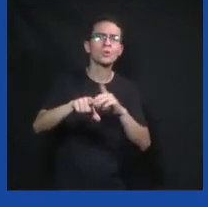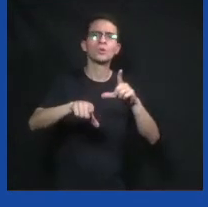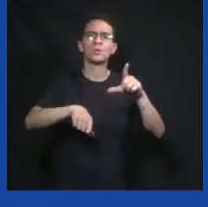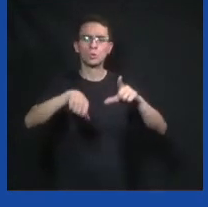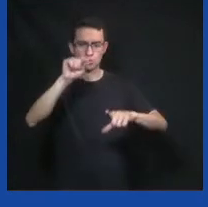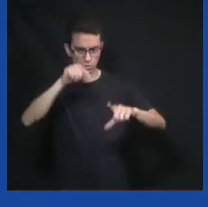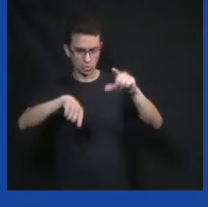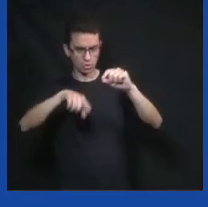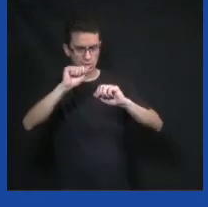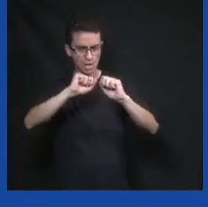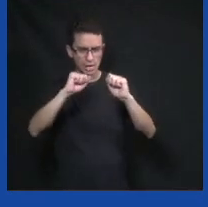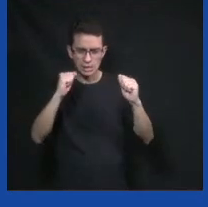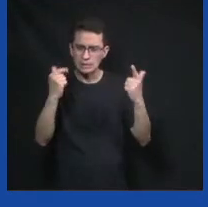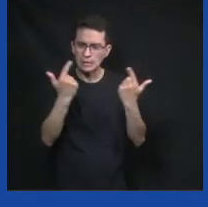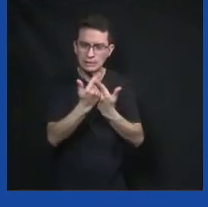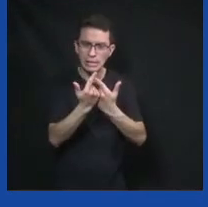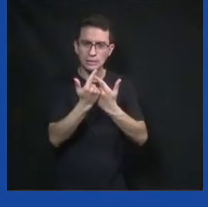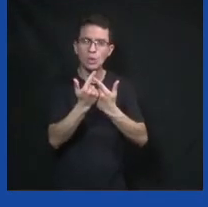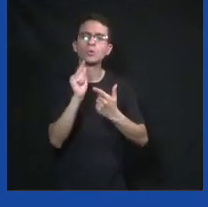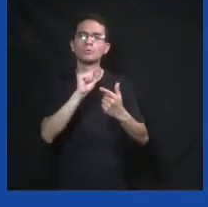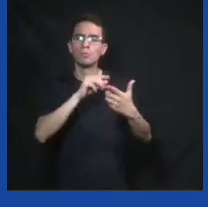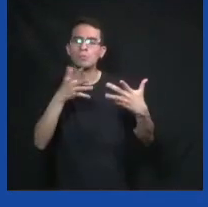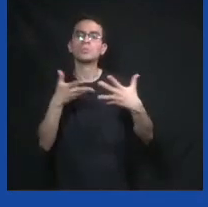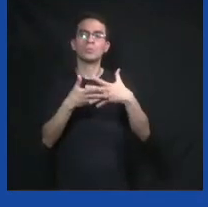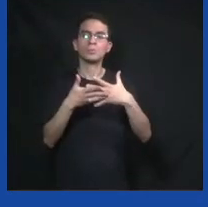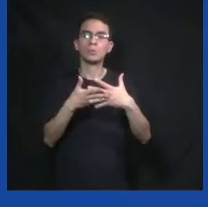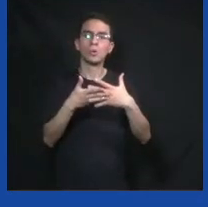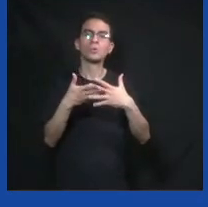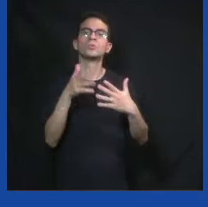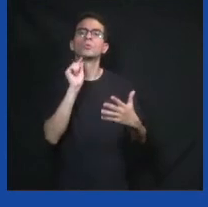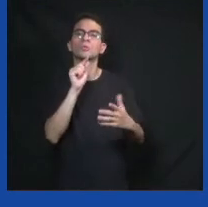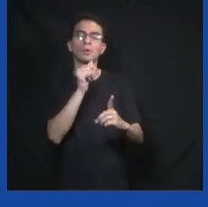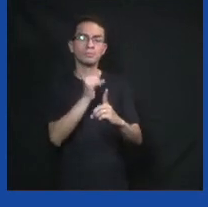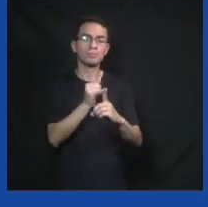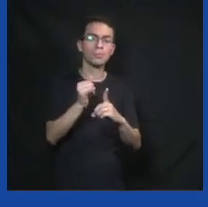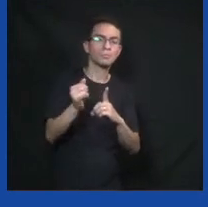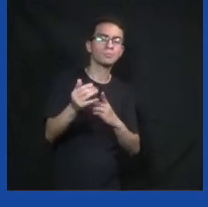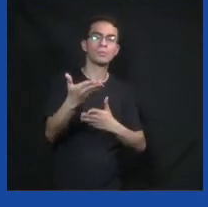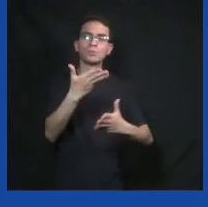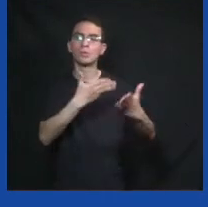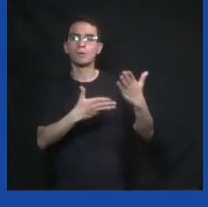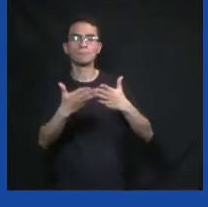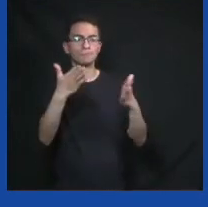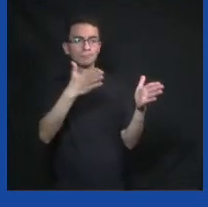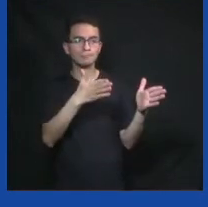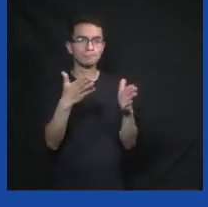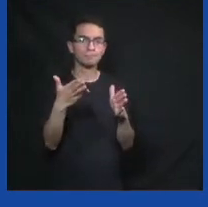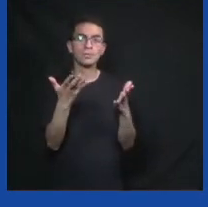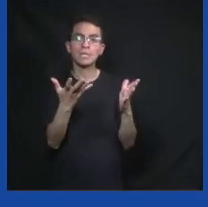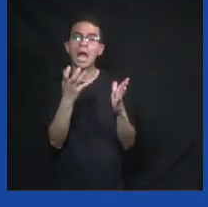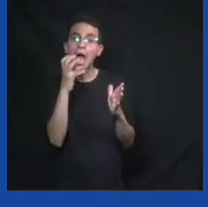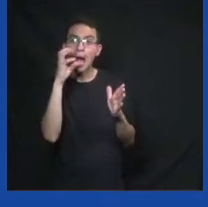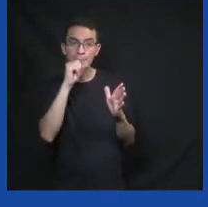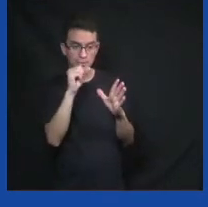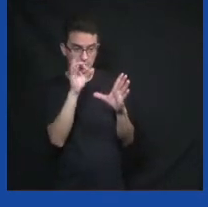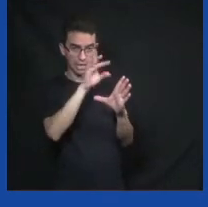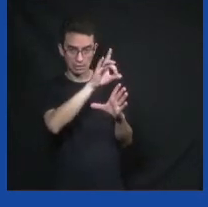como possibilidade de intermediar o processo? E ouvir um pouquinho de cada um. Professor